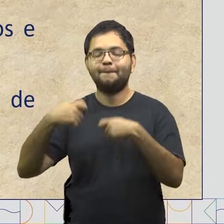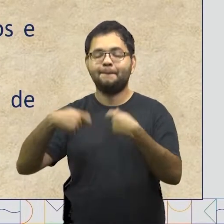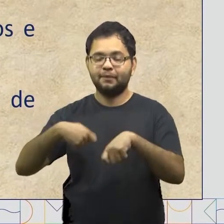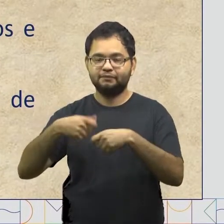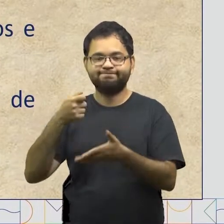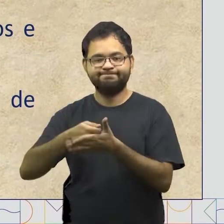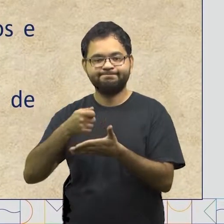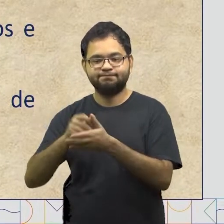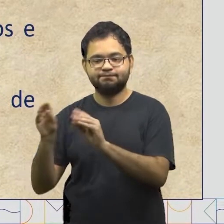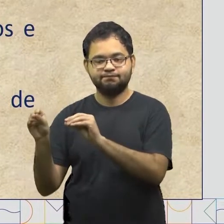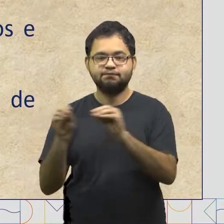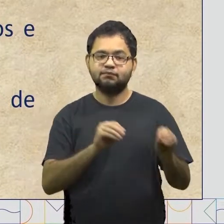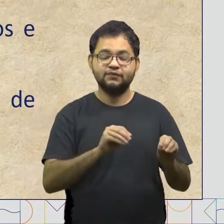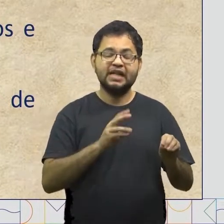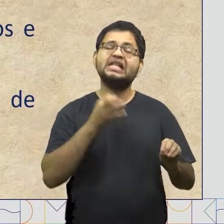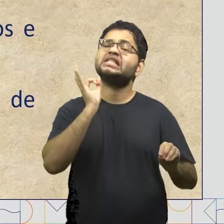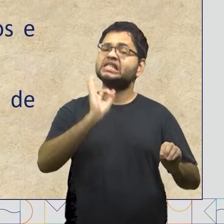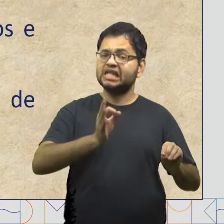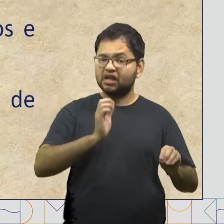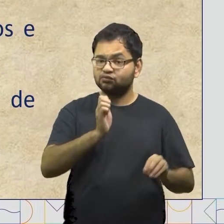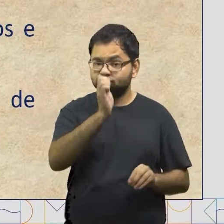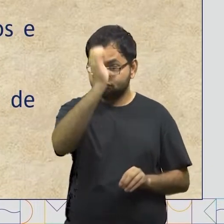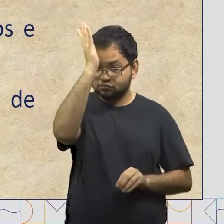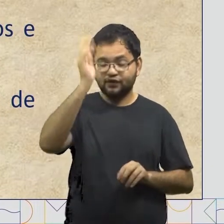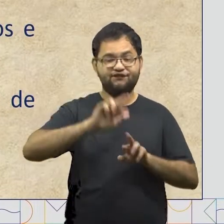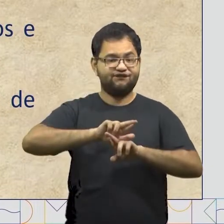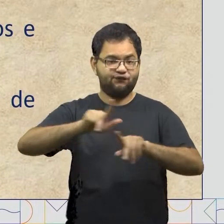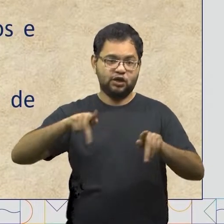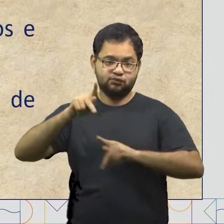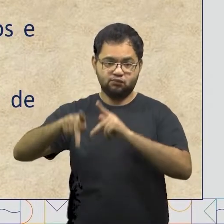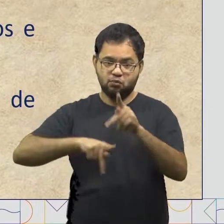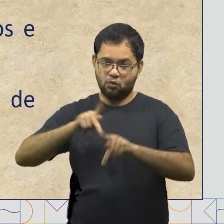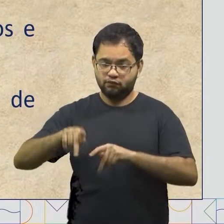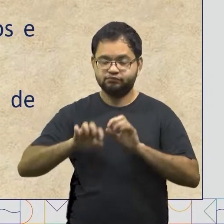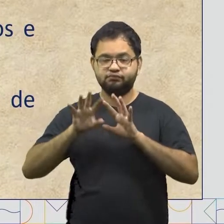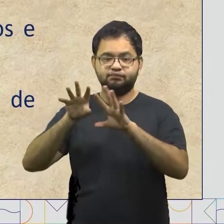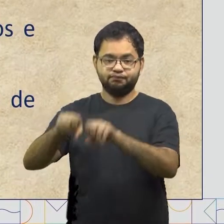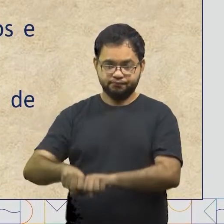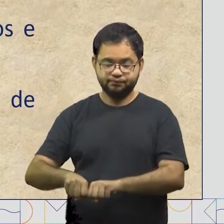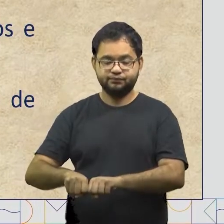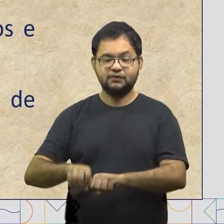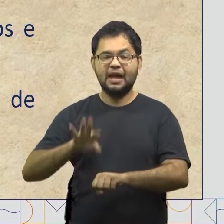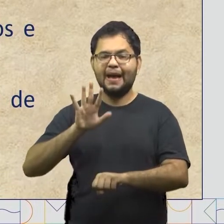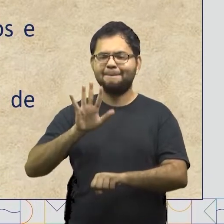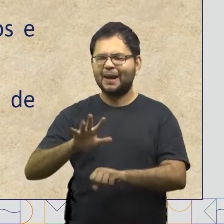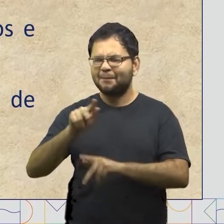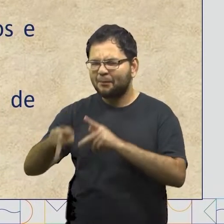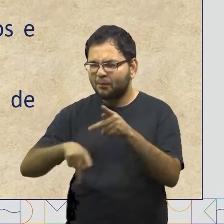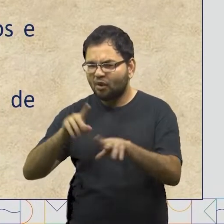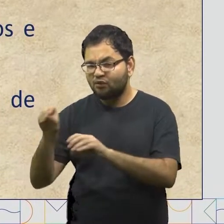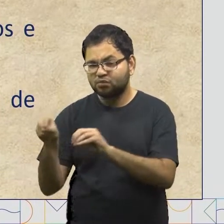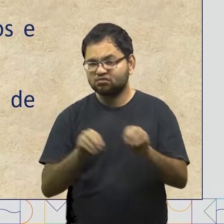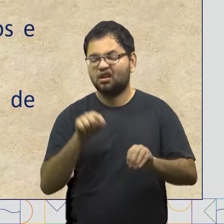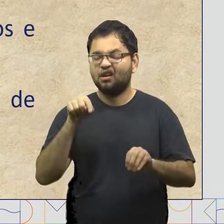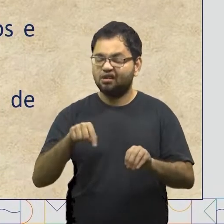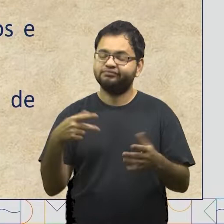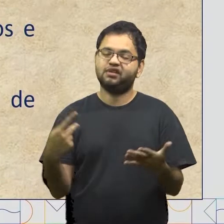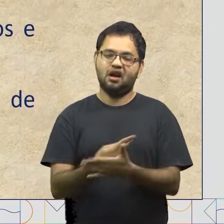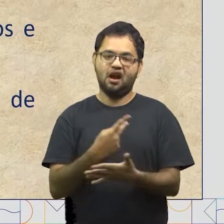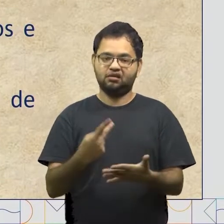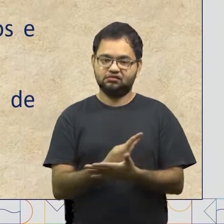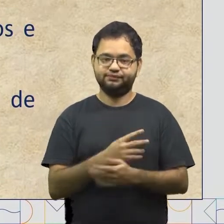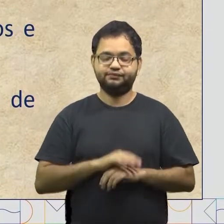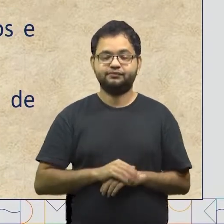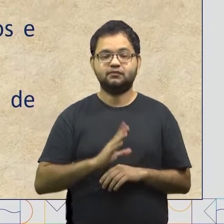Roma os romanos até conquistaram muitos territórios mas essa parte dos povos terem que ir a Roma está